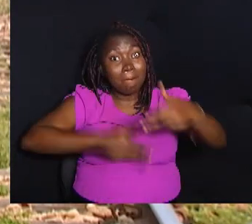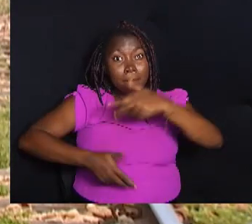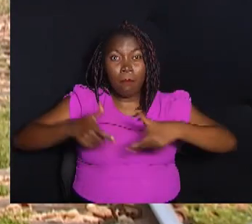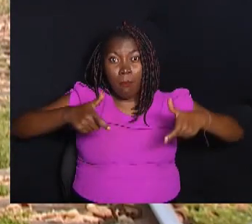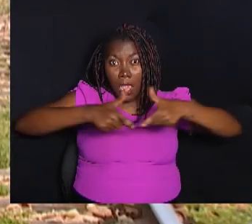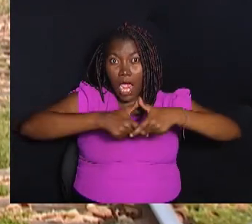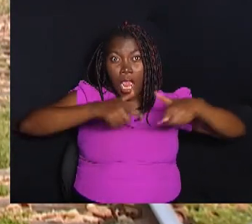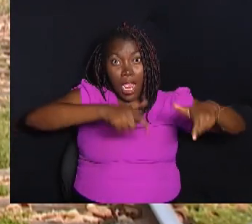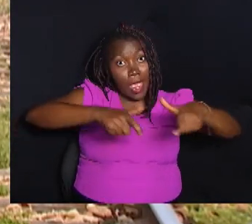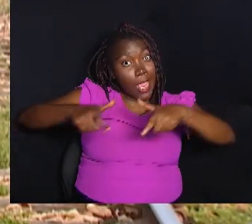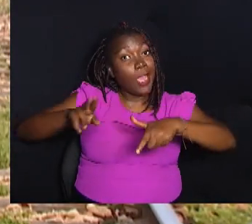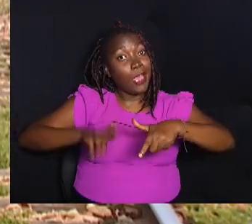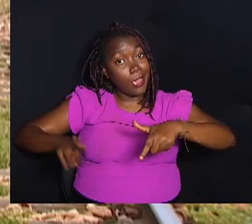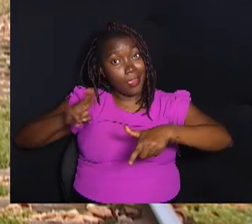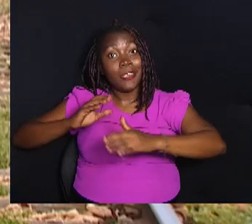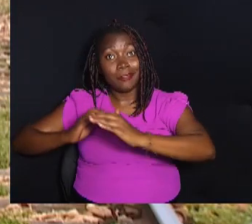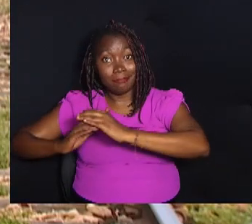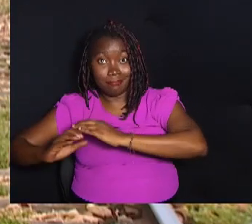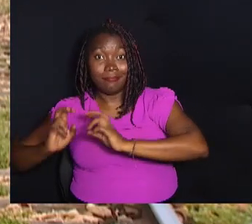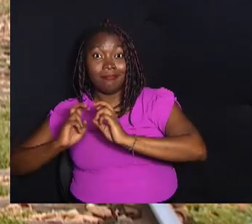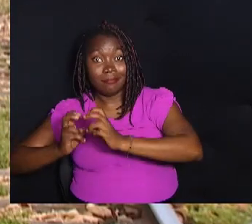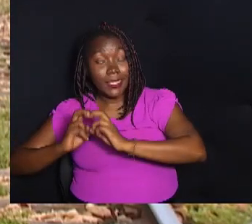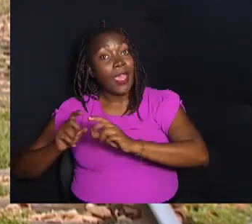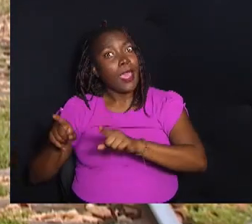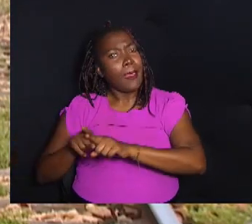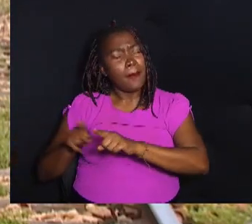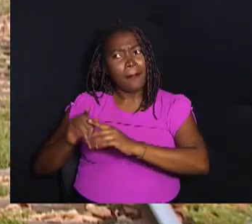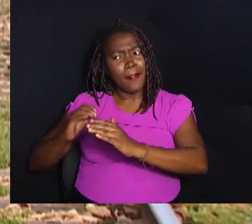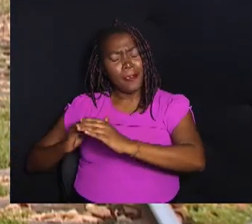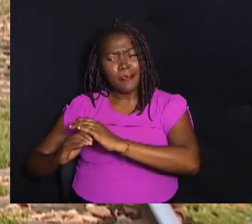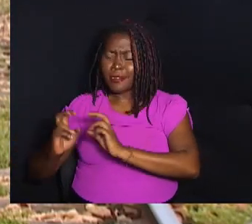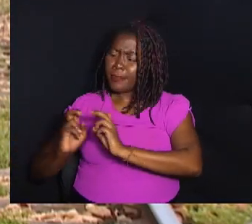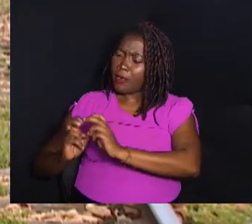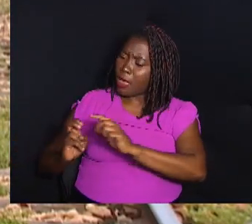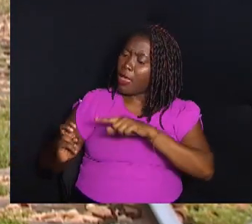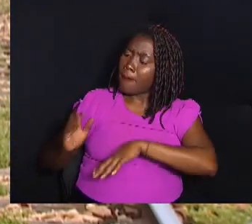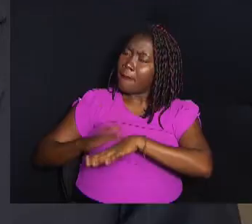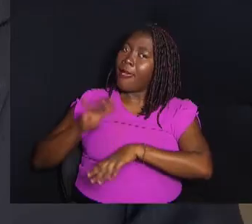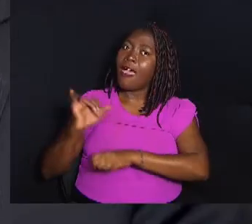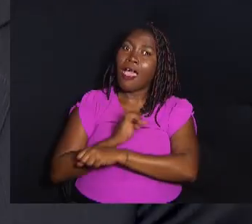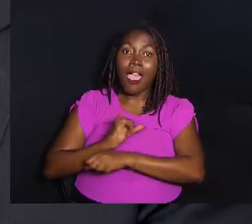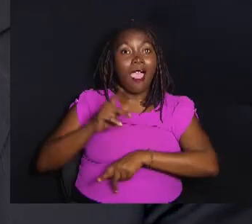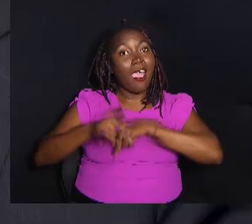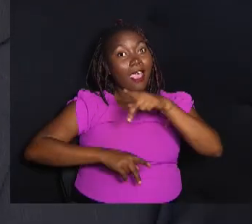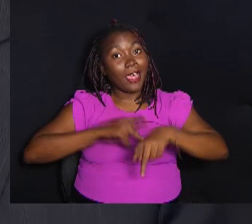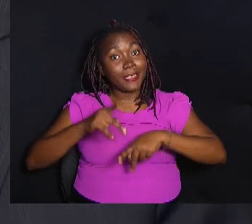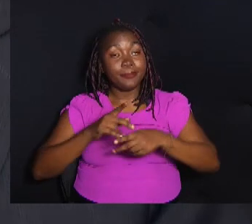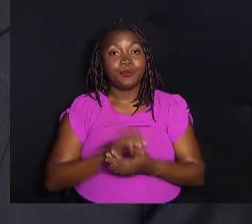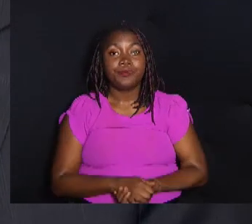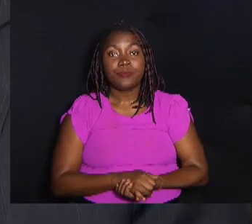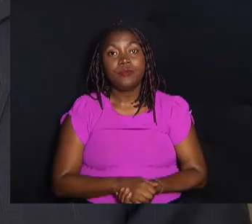o uso da malha Viária o vereador ainda vê a malha ferr Viária como mais uma alternativa para a população que que